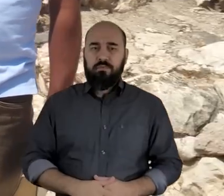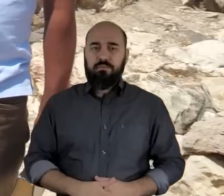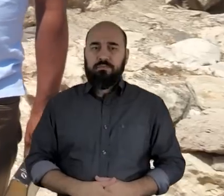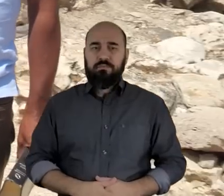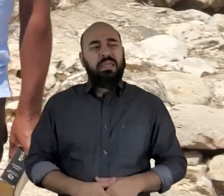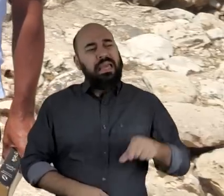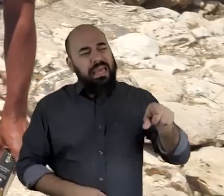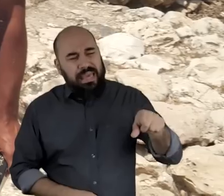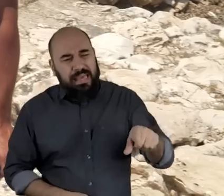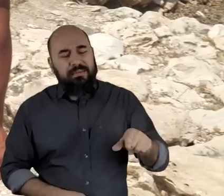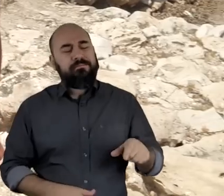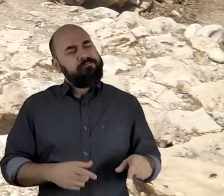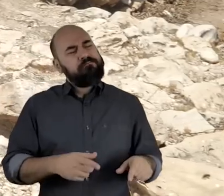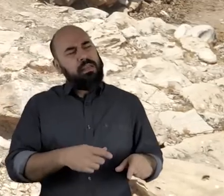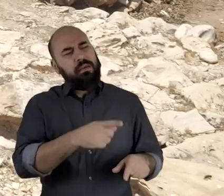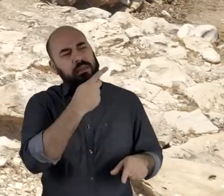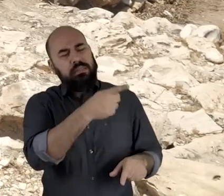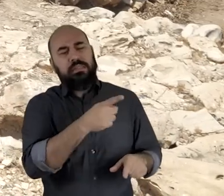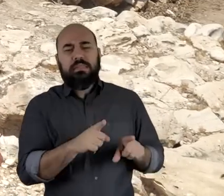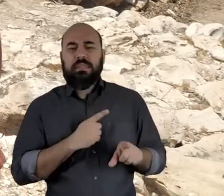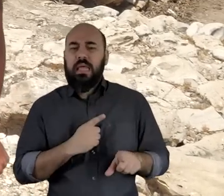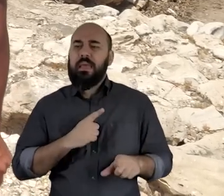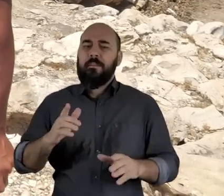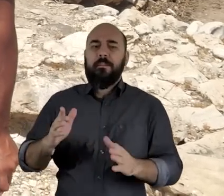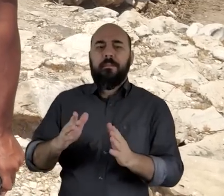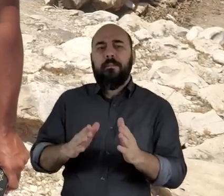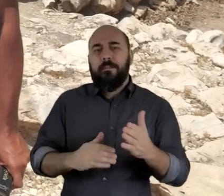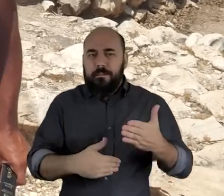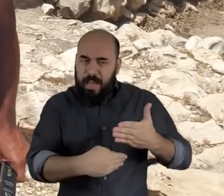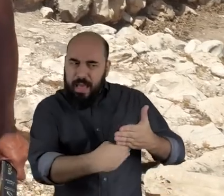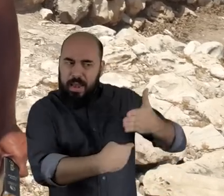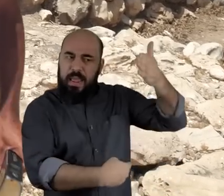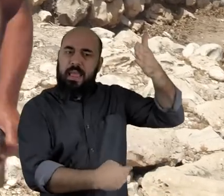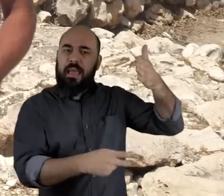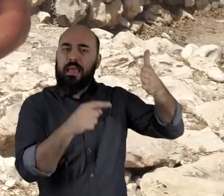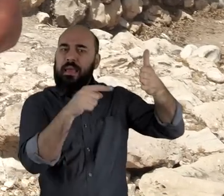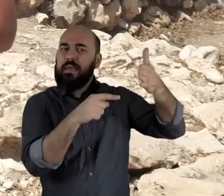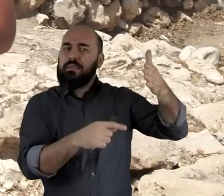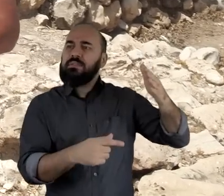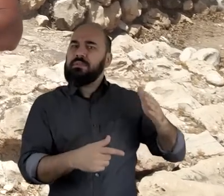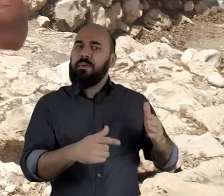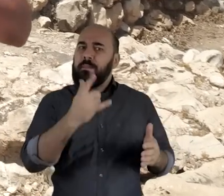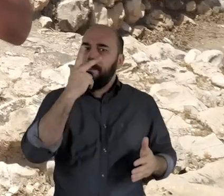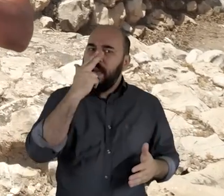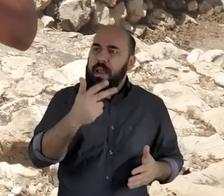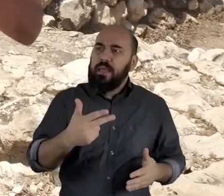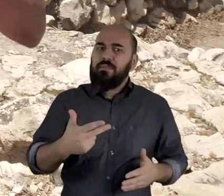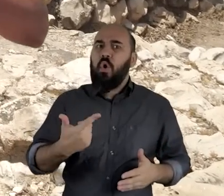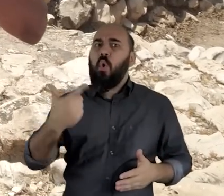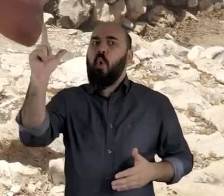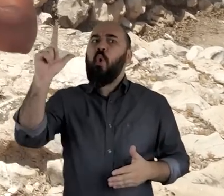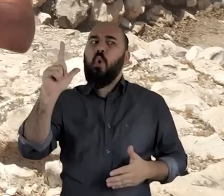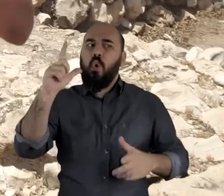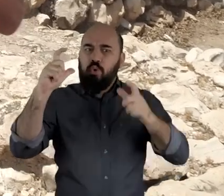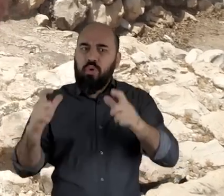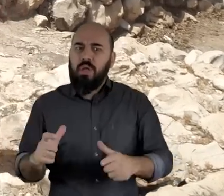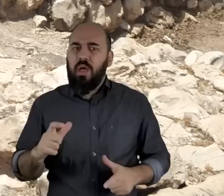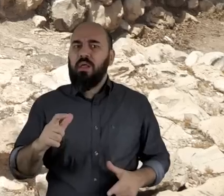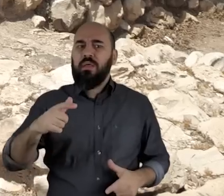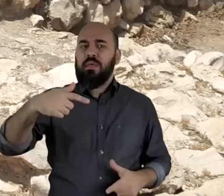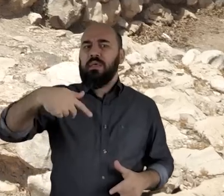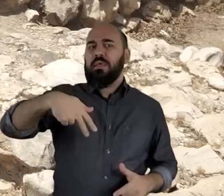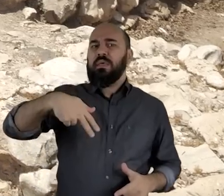similares àquelas encontradas em Hirbert Keiafa. Para quem está em casa assistindo Hirbert Keiafa, nós fizemos um programa Evidências